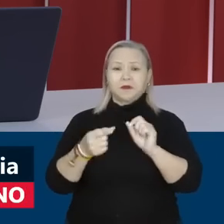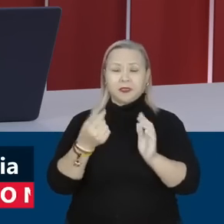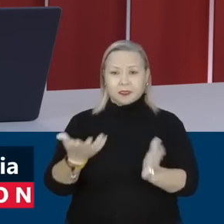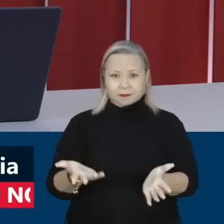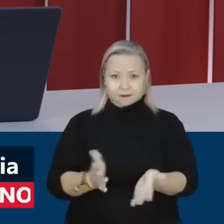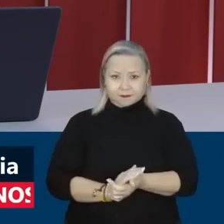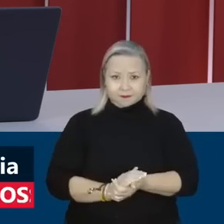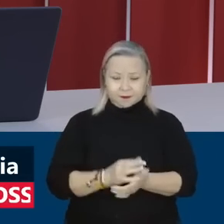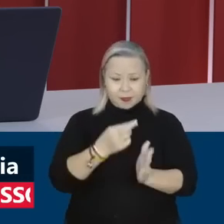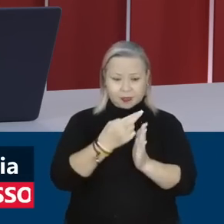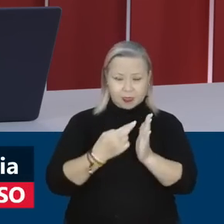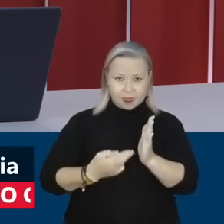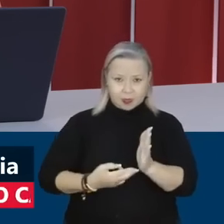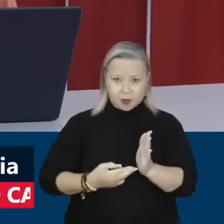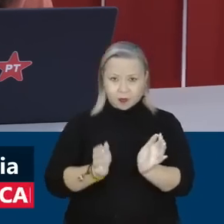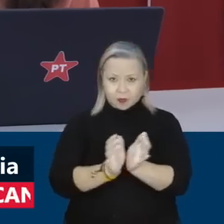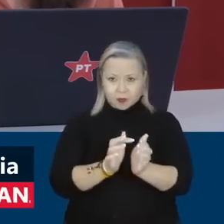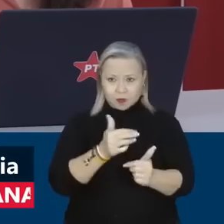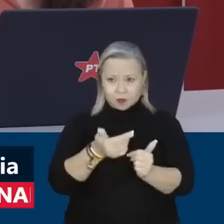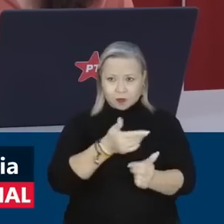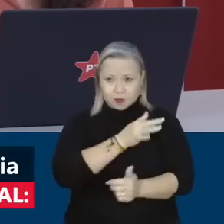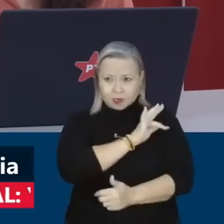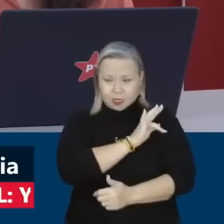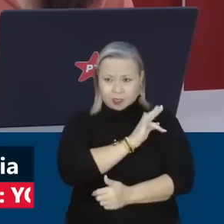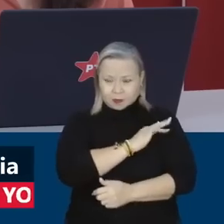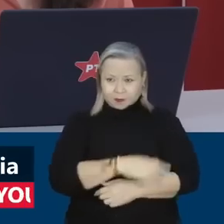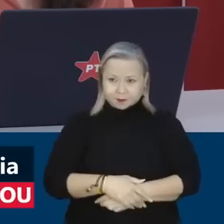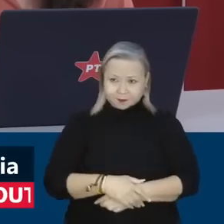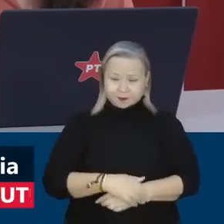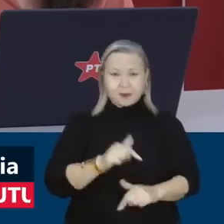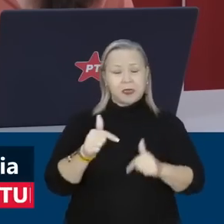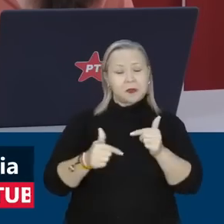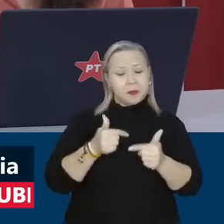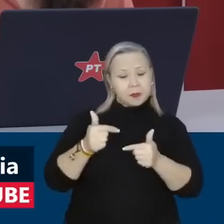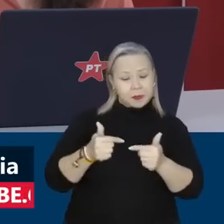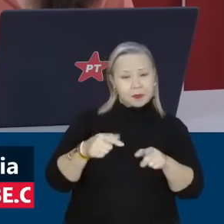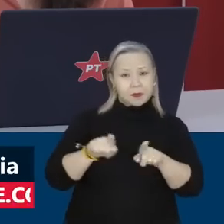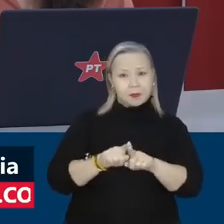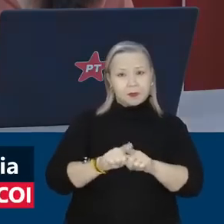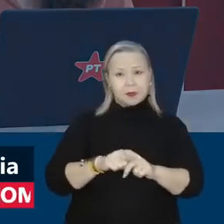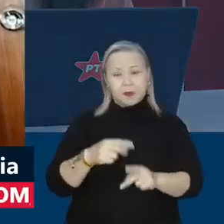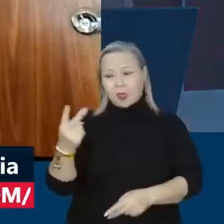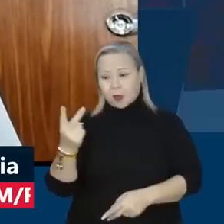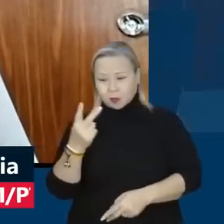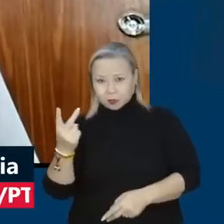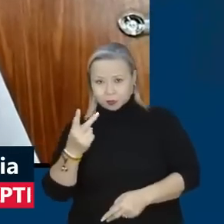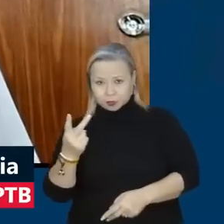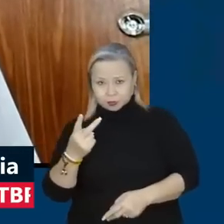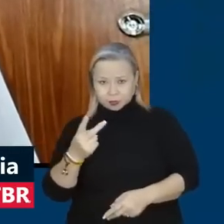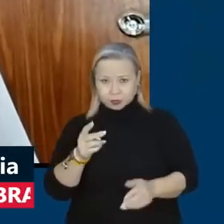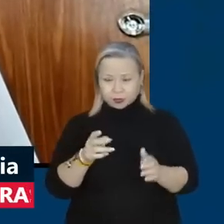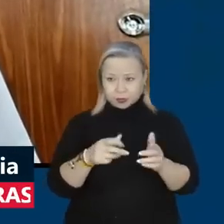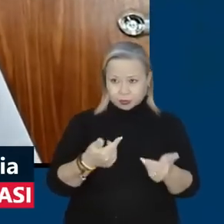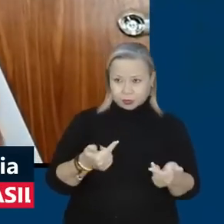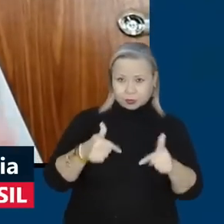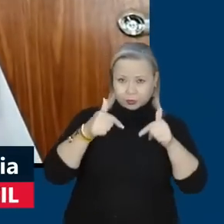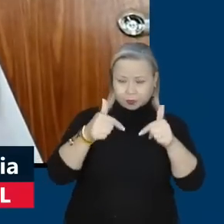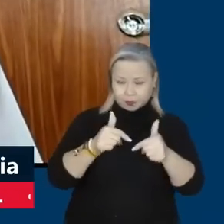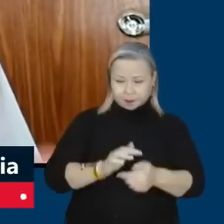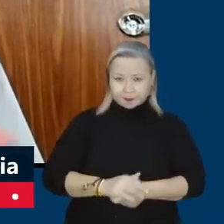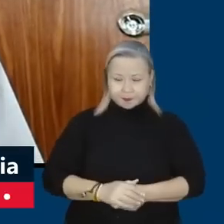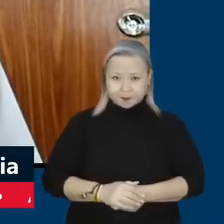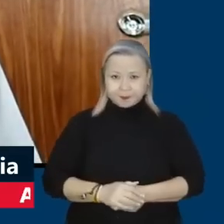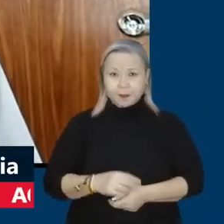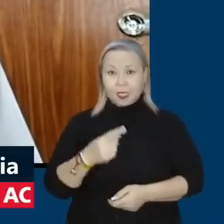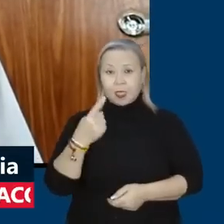técnico? Nós estamos trabalhando aqui, ao mesmo tempo, em duas frentes. Estávamos, né, porque encerramos o GT agora.